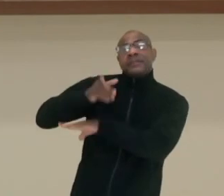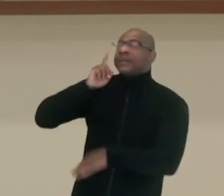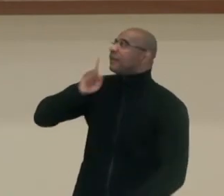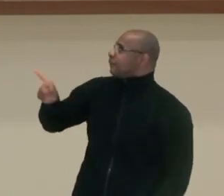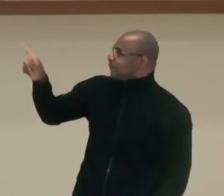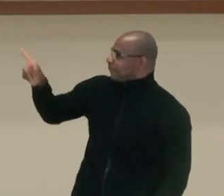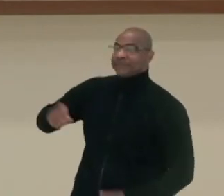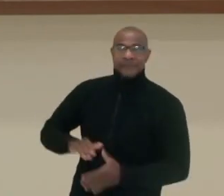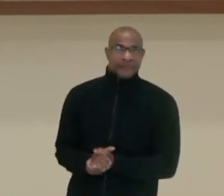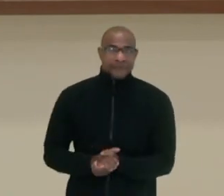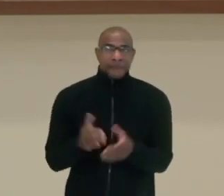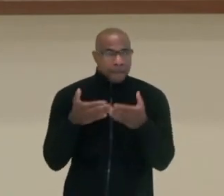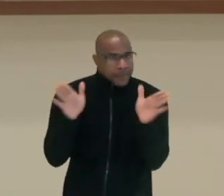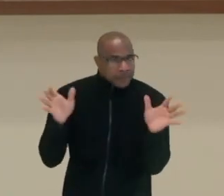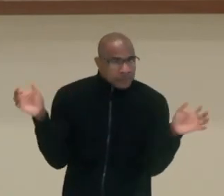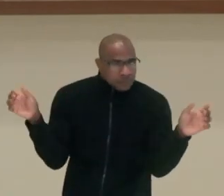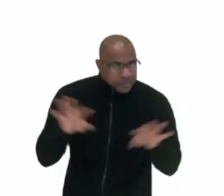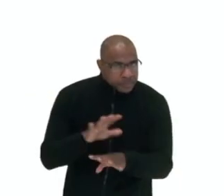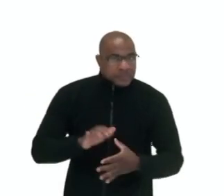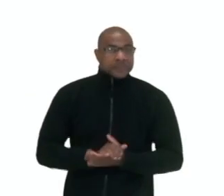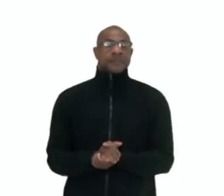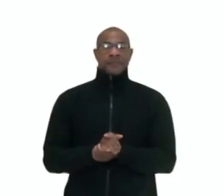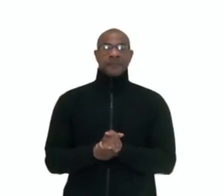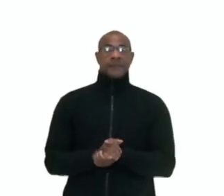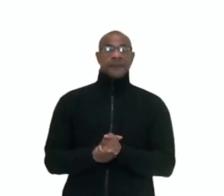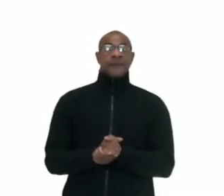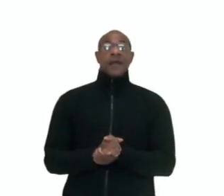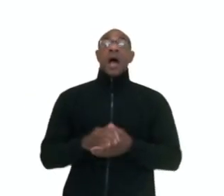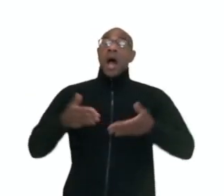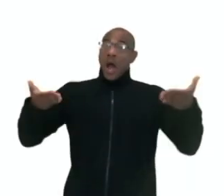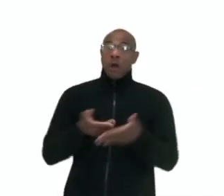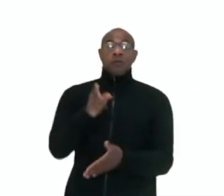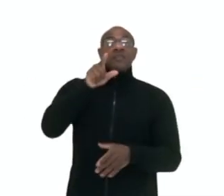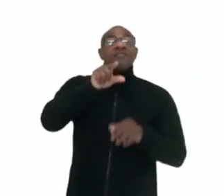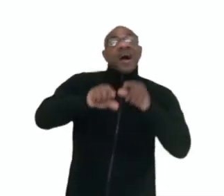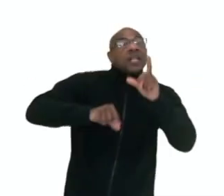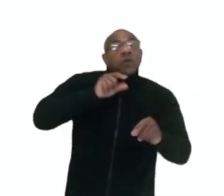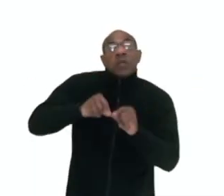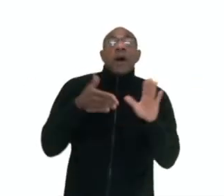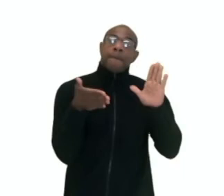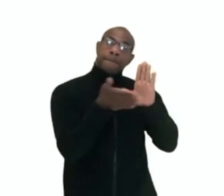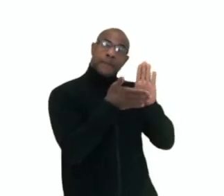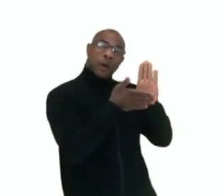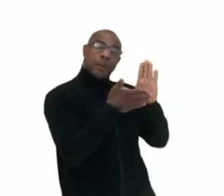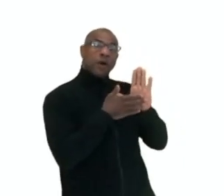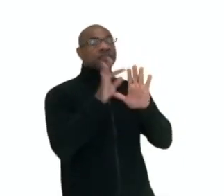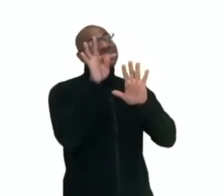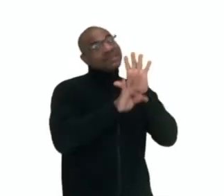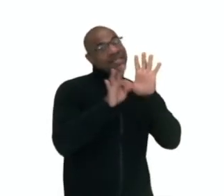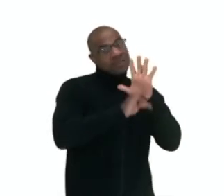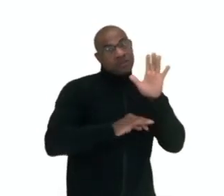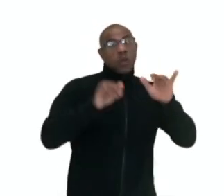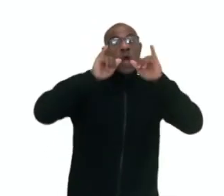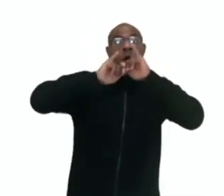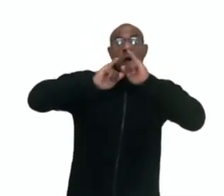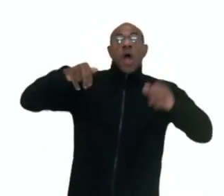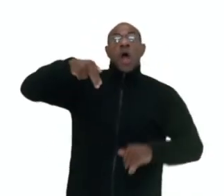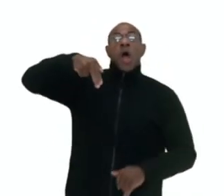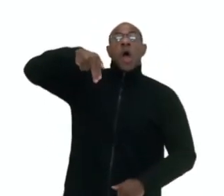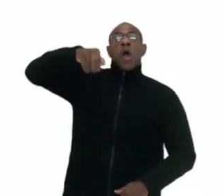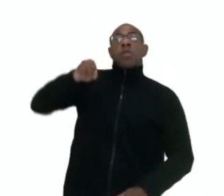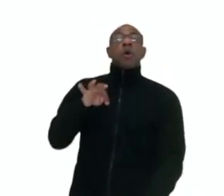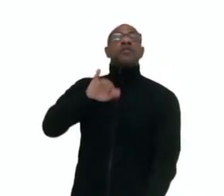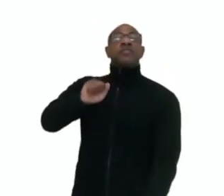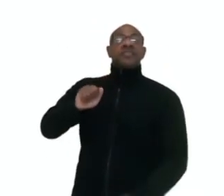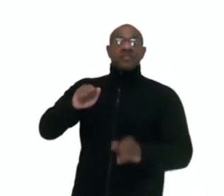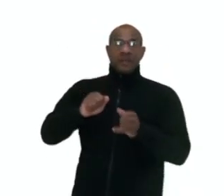pr.gov.br. Abriu? Ótimo. Agora você vai escolher a proposta de texto notícia, com a